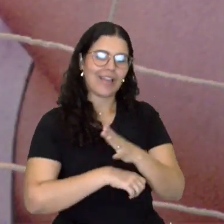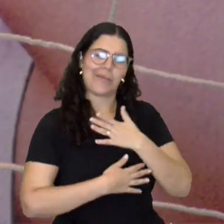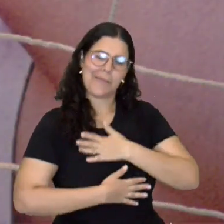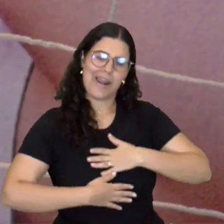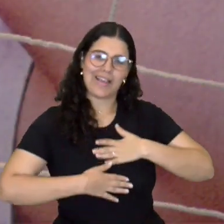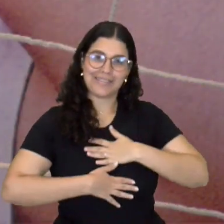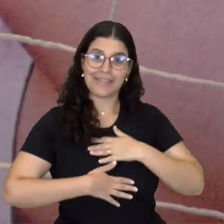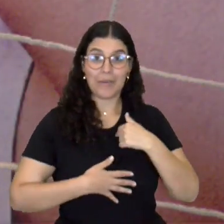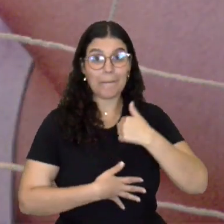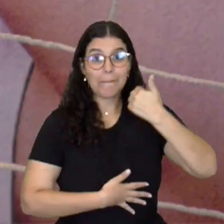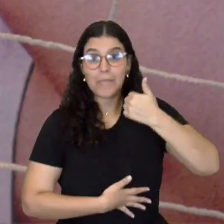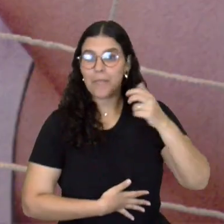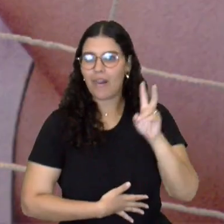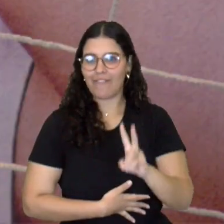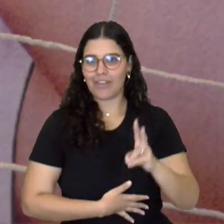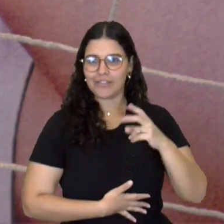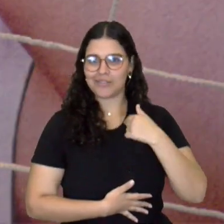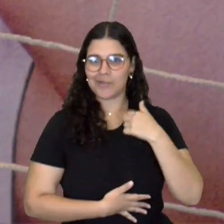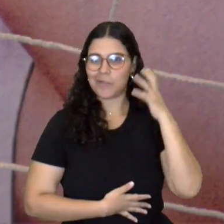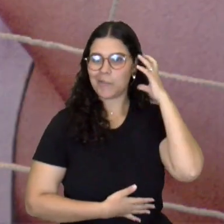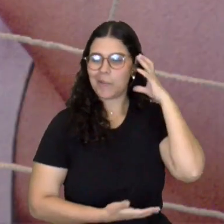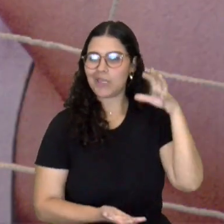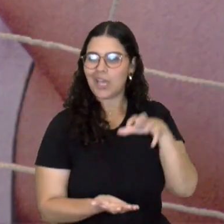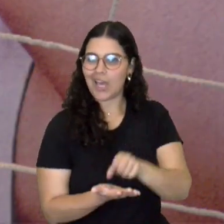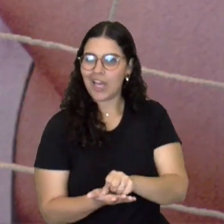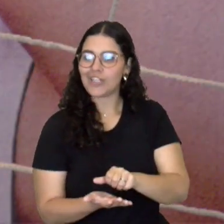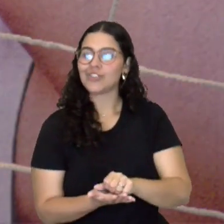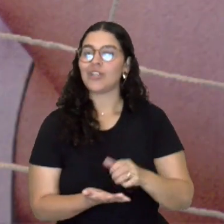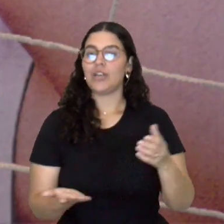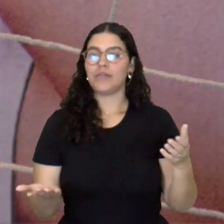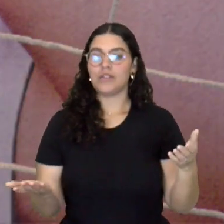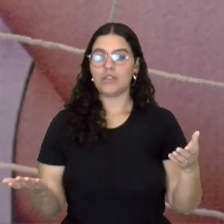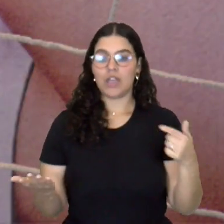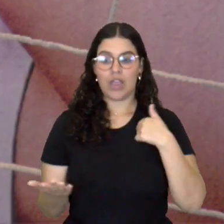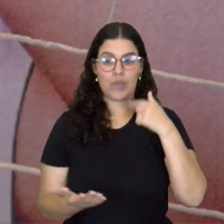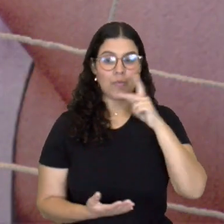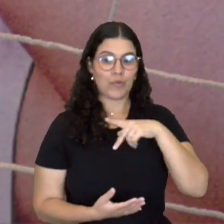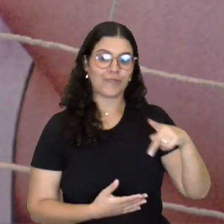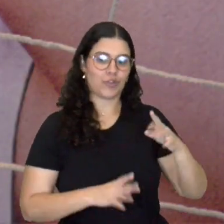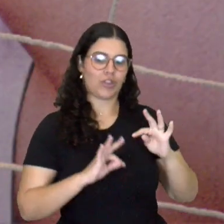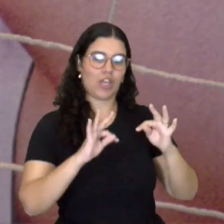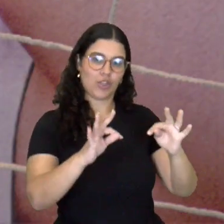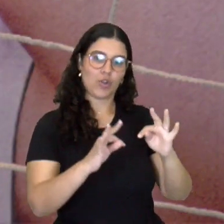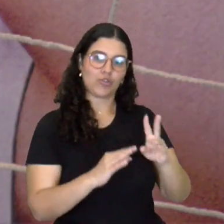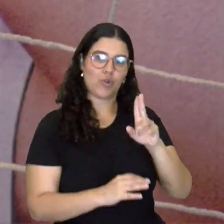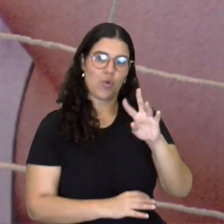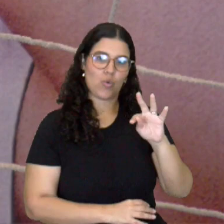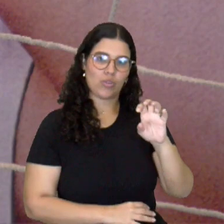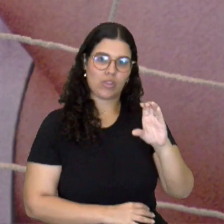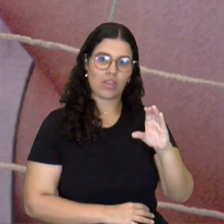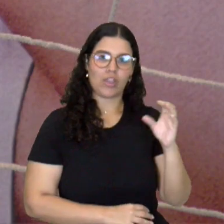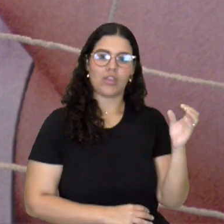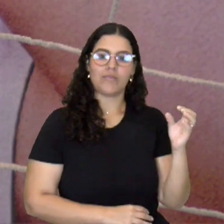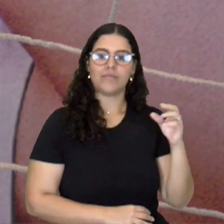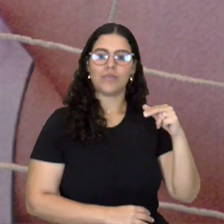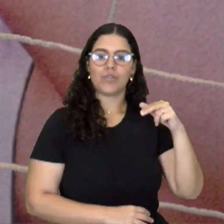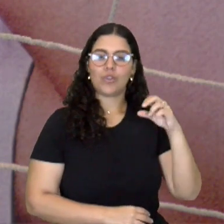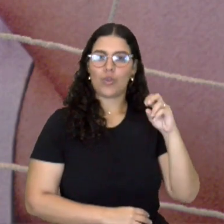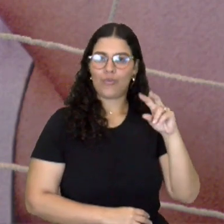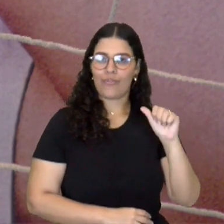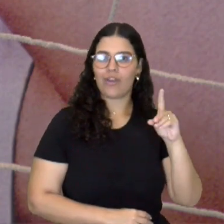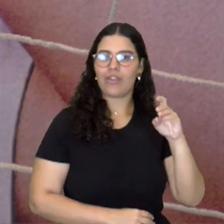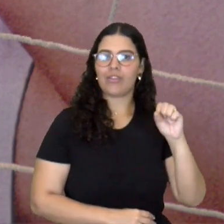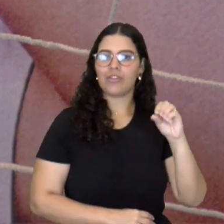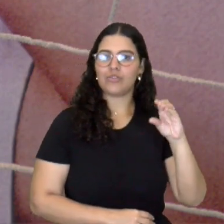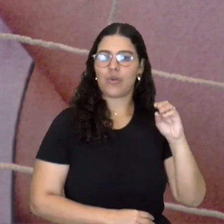Primeira vez participando do EducaCast. Sou professor de tecnologia da UTEC Nova Descoberta, professor do ensino fundamental do 5º ano, Antônio